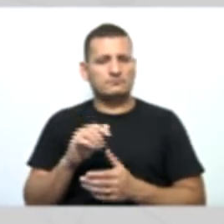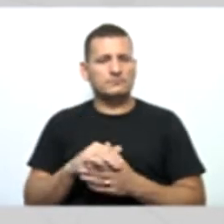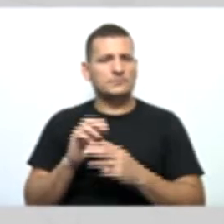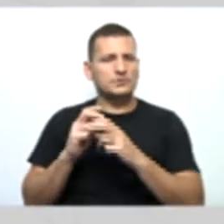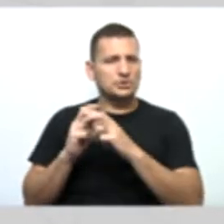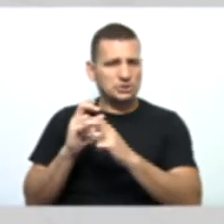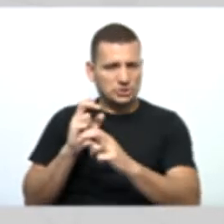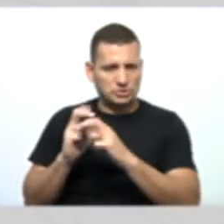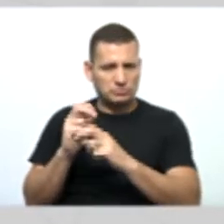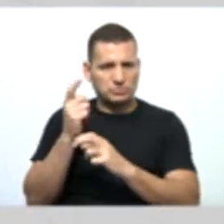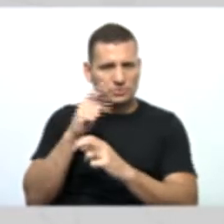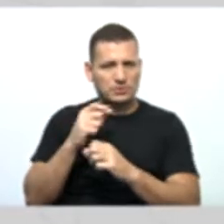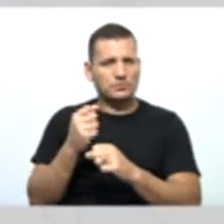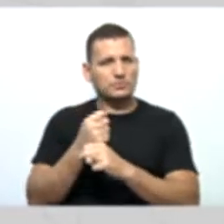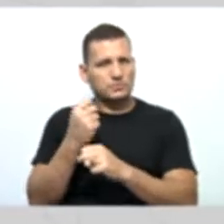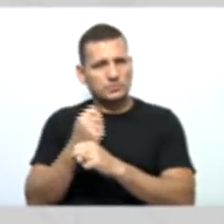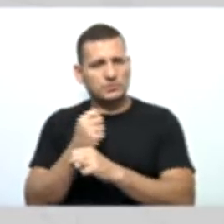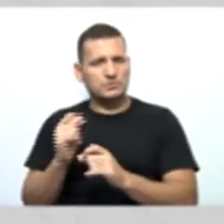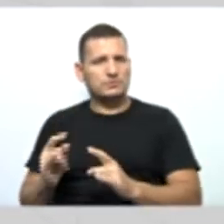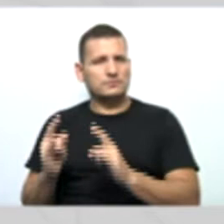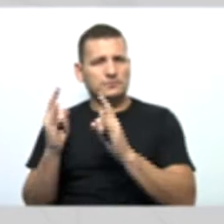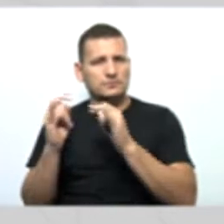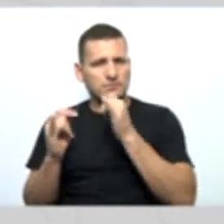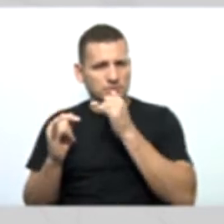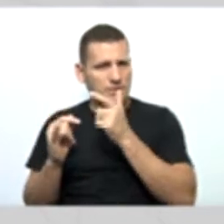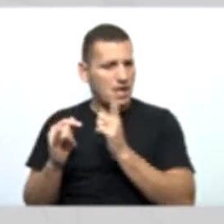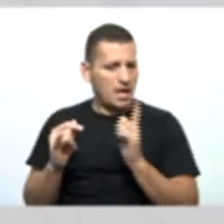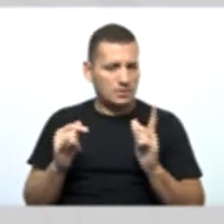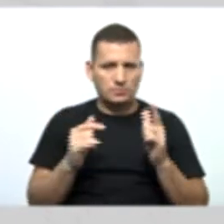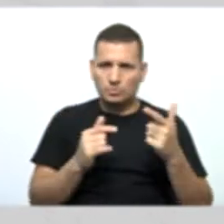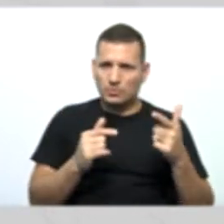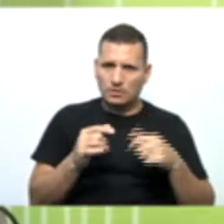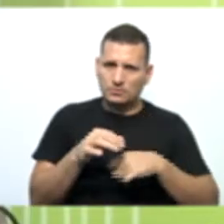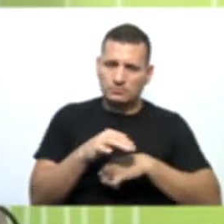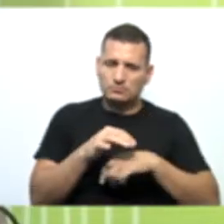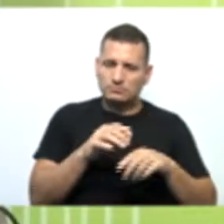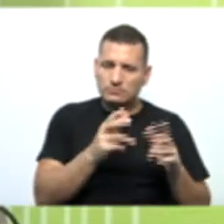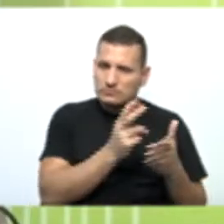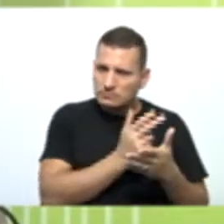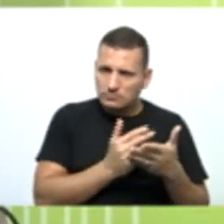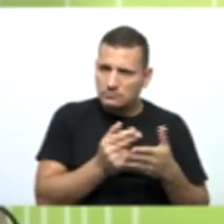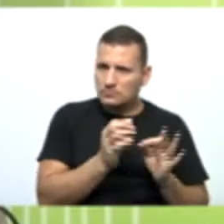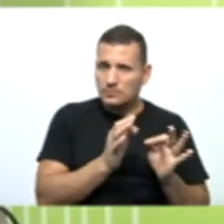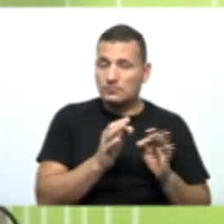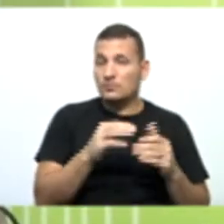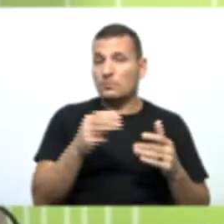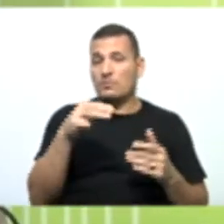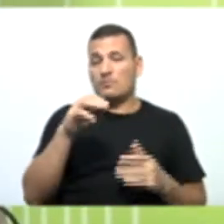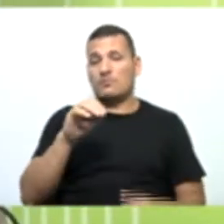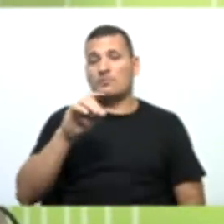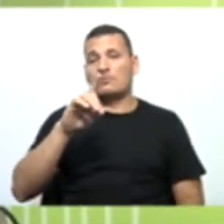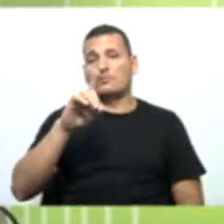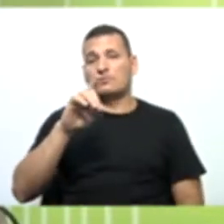futebol sem antes construir uma maquete? Pessoal, quando fala em modelagem de dados, né,